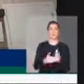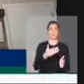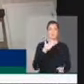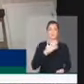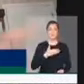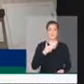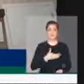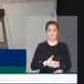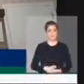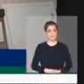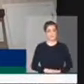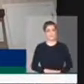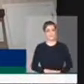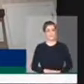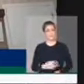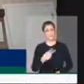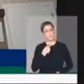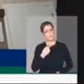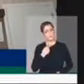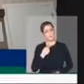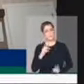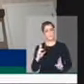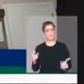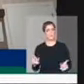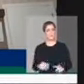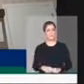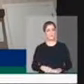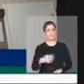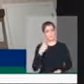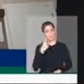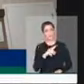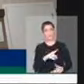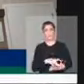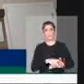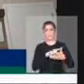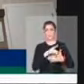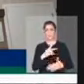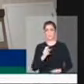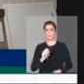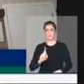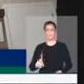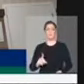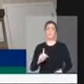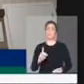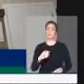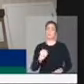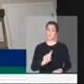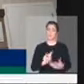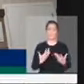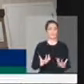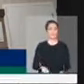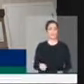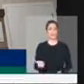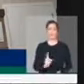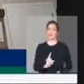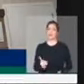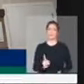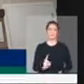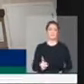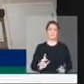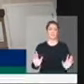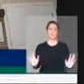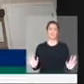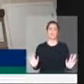não podemos eu acabei de ouvir o discurso do líder do psb nós não podemos aceitar por hipótese alguma o que está em jogo é